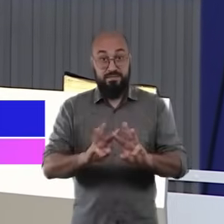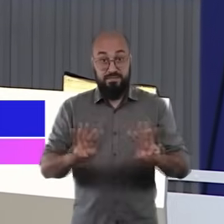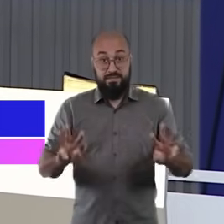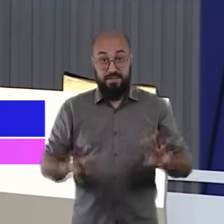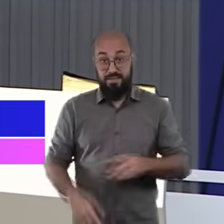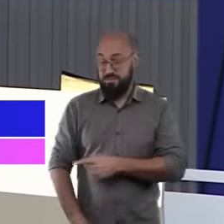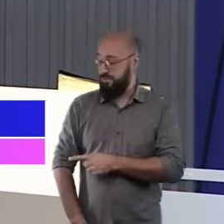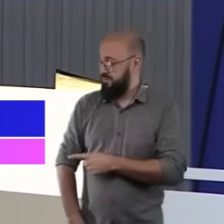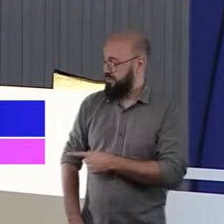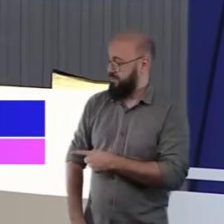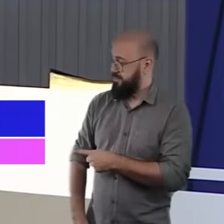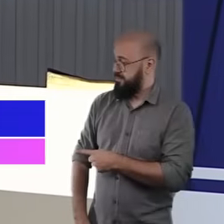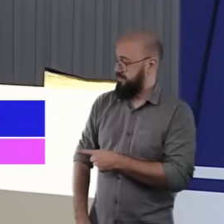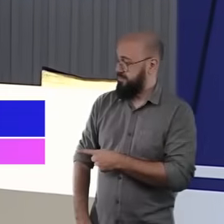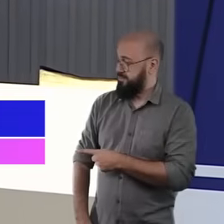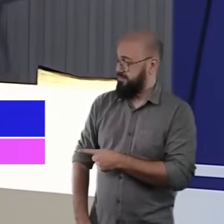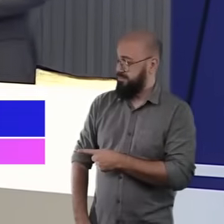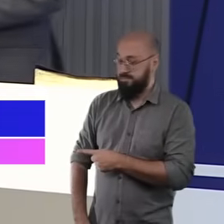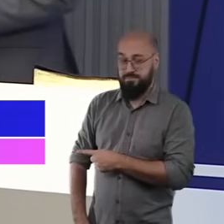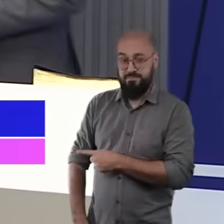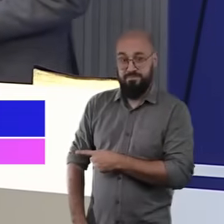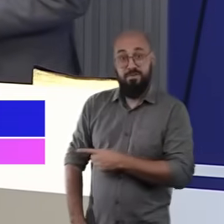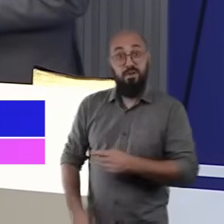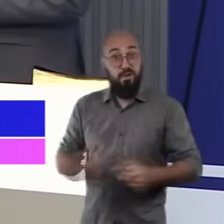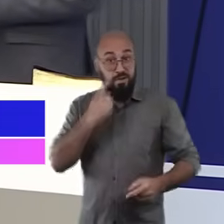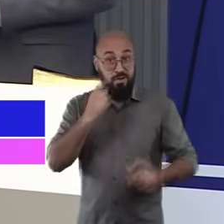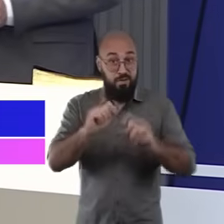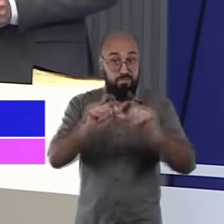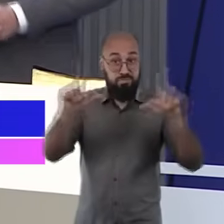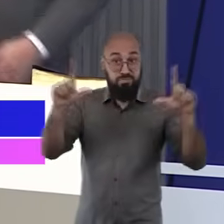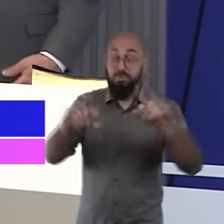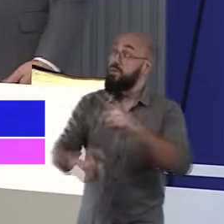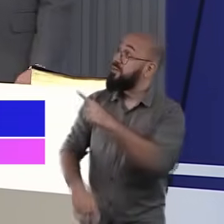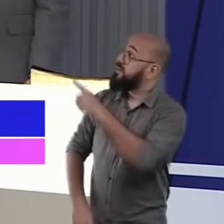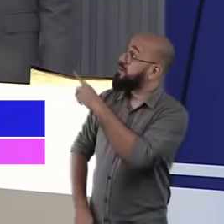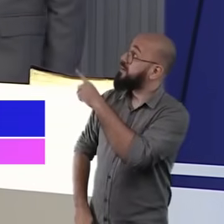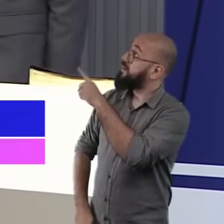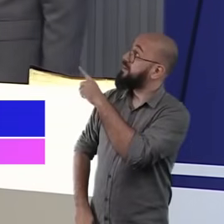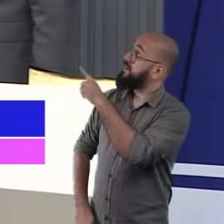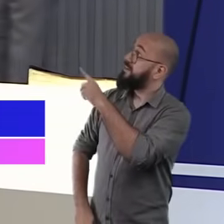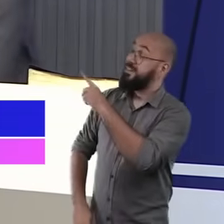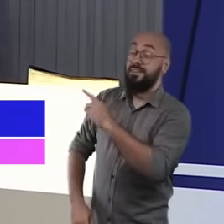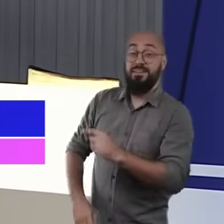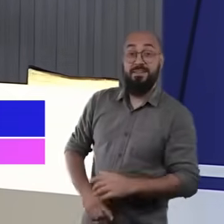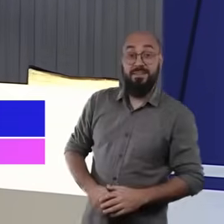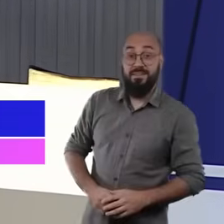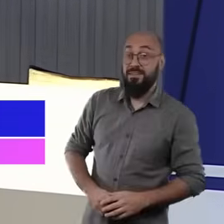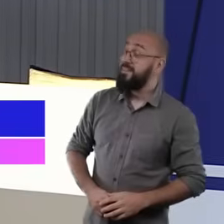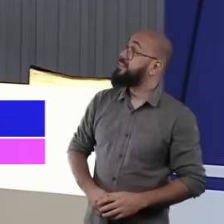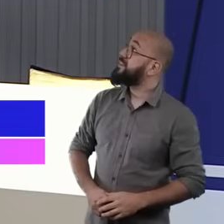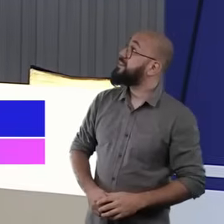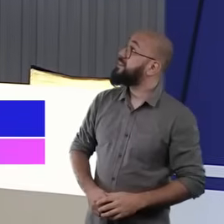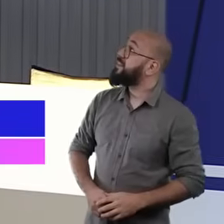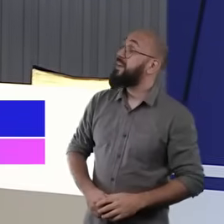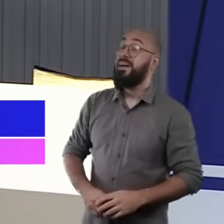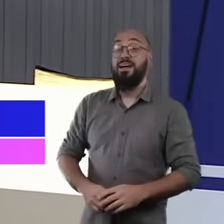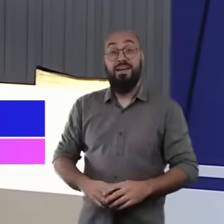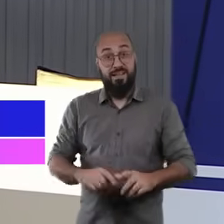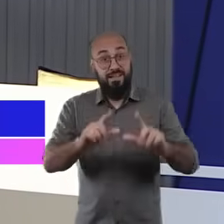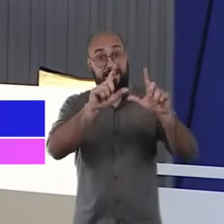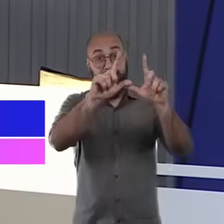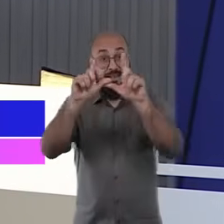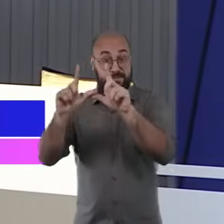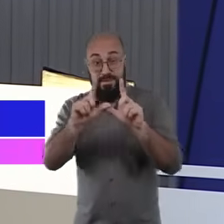novotempo.com/escola bíblica, você vai chegar neste site aqui, ó, Estude a Bíblia com a Novo Tempo. Aqui você vai encontrar, então,